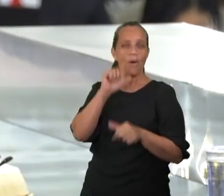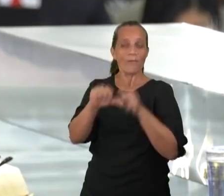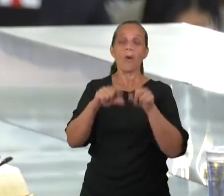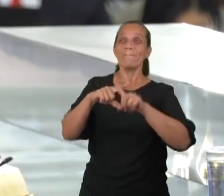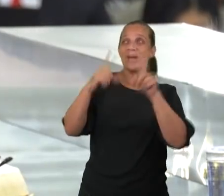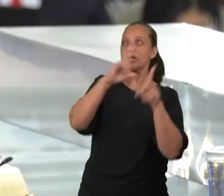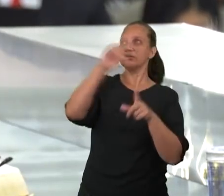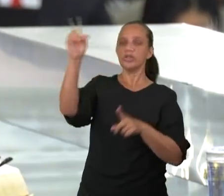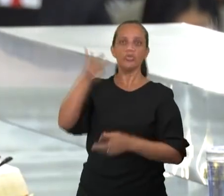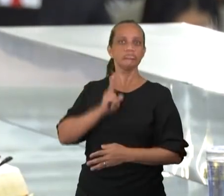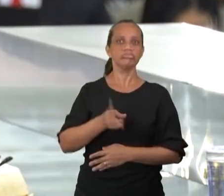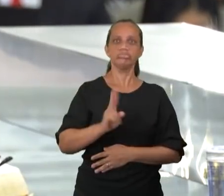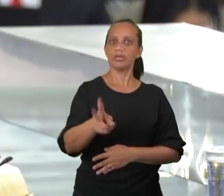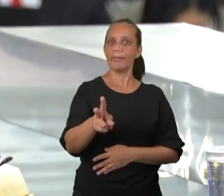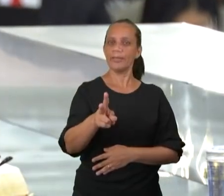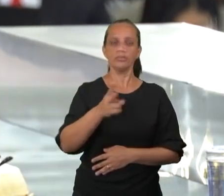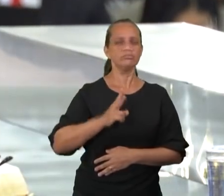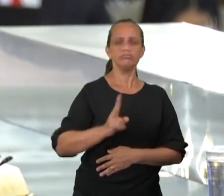mesmo do cárcere.